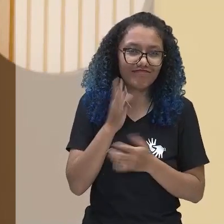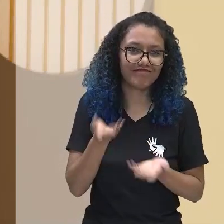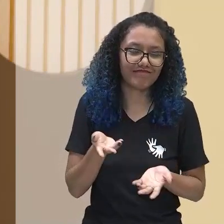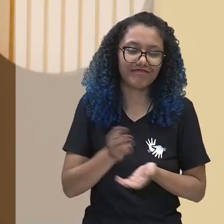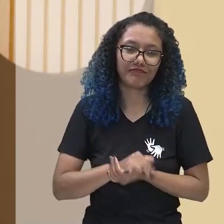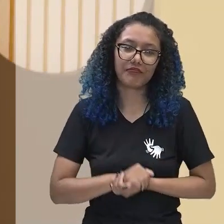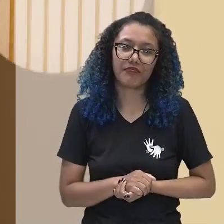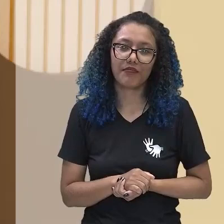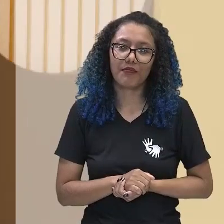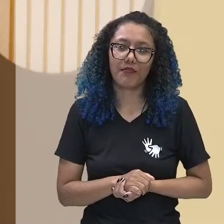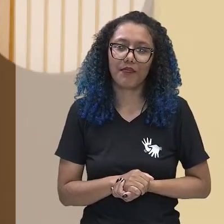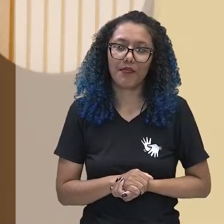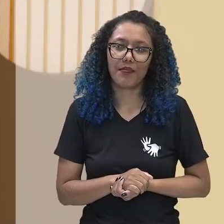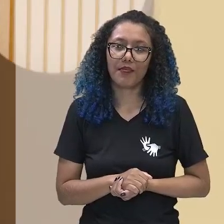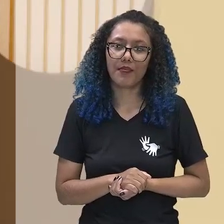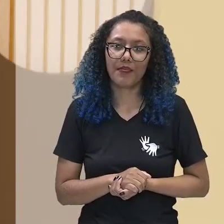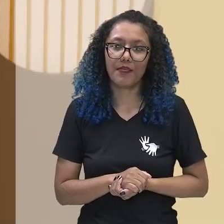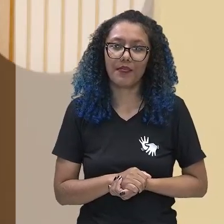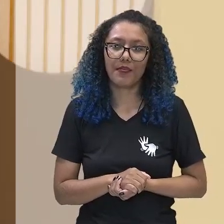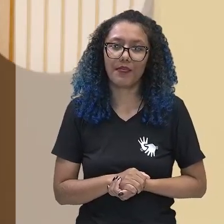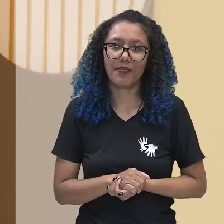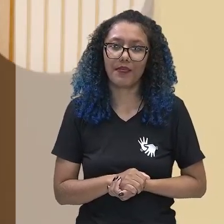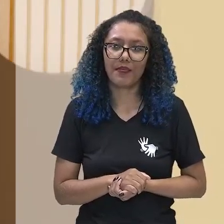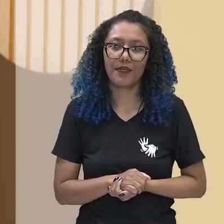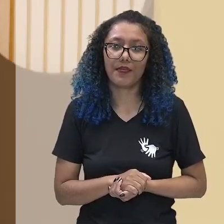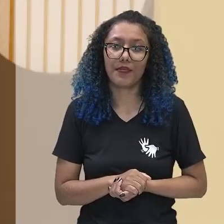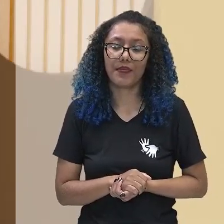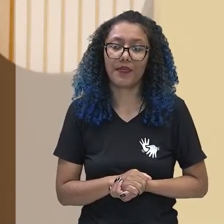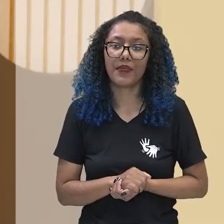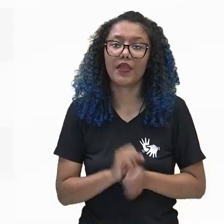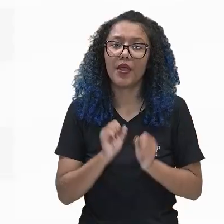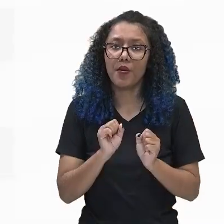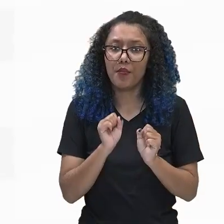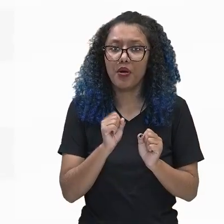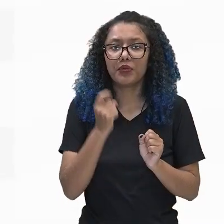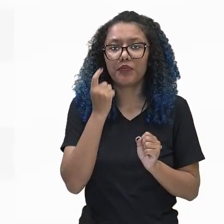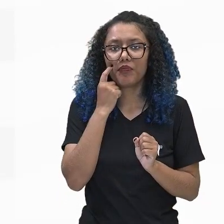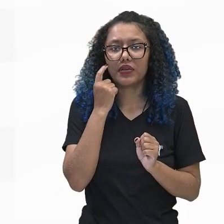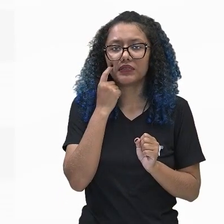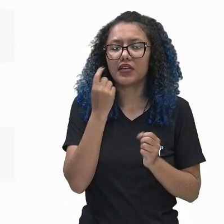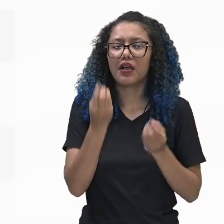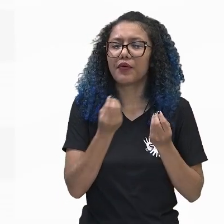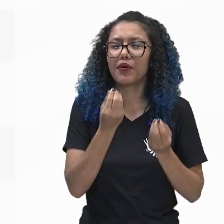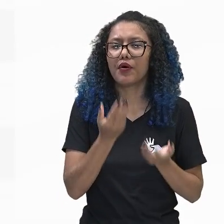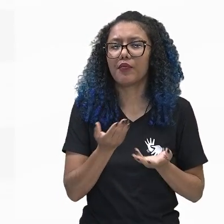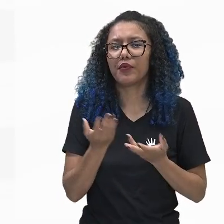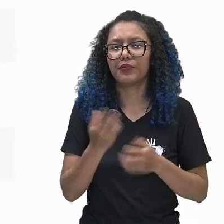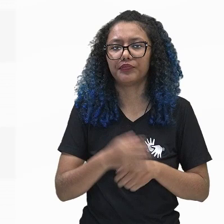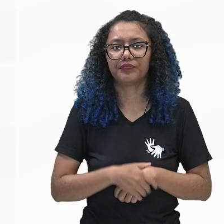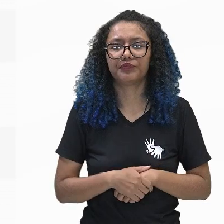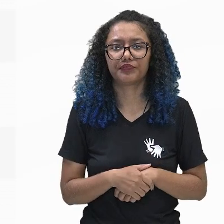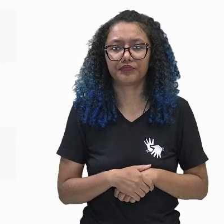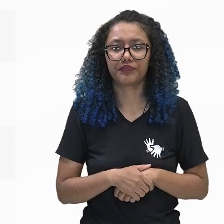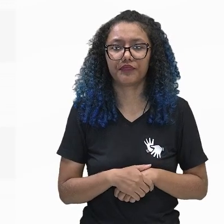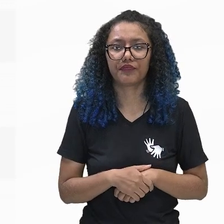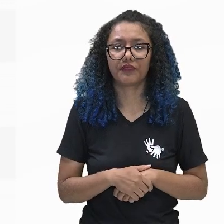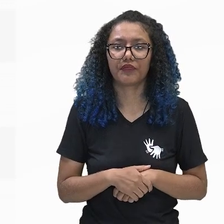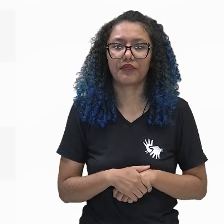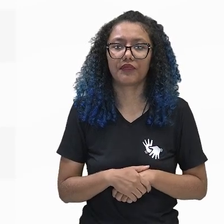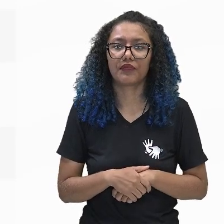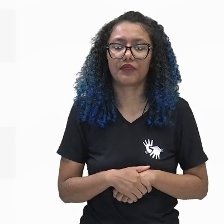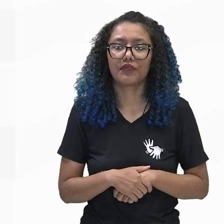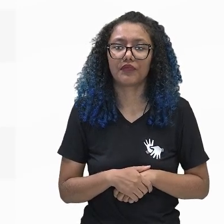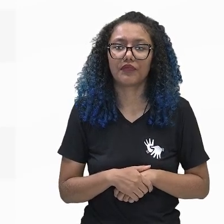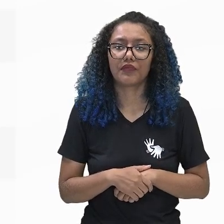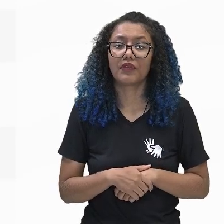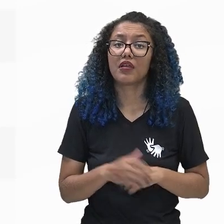pode pensar em tudo isso fazendo o que aparece na cartela para a gente, olha só. Adotando as medidas como as citadas,